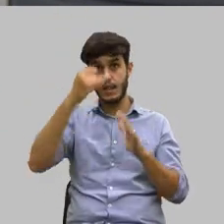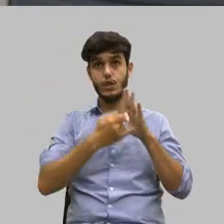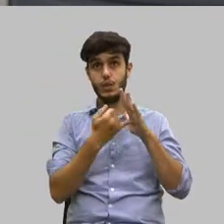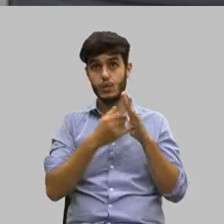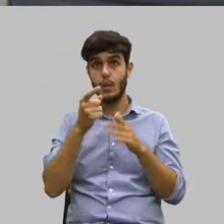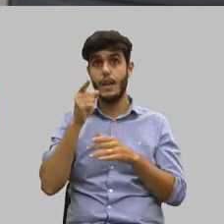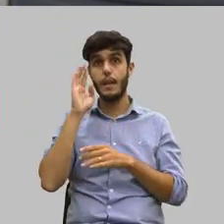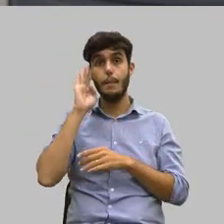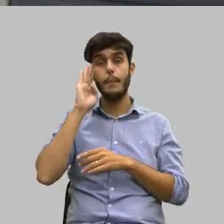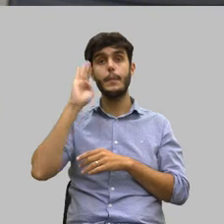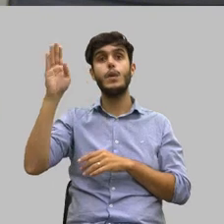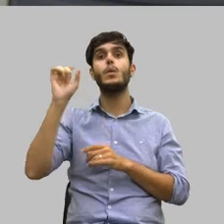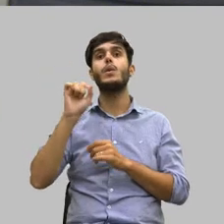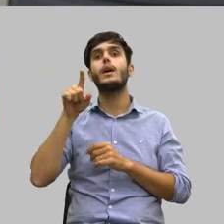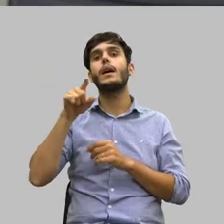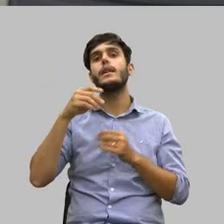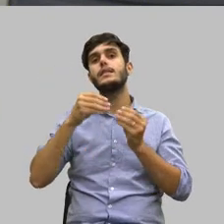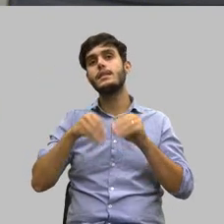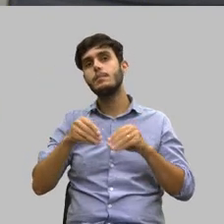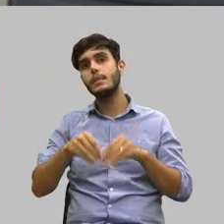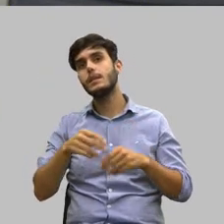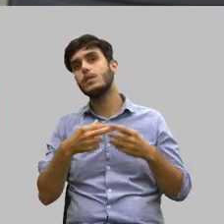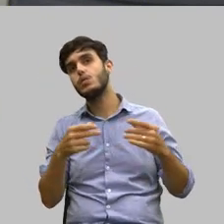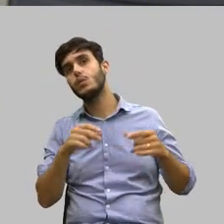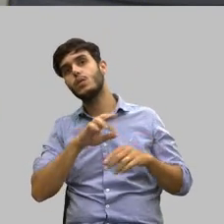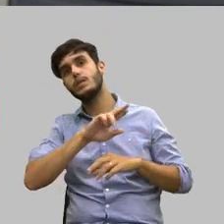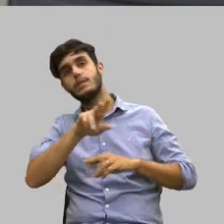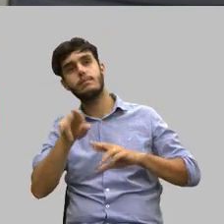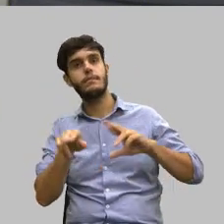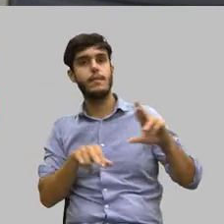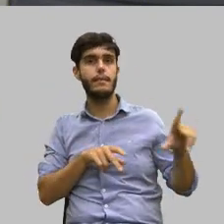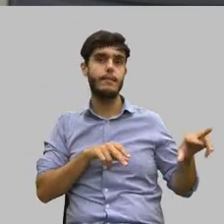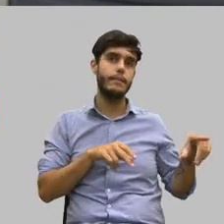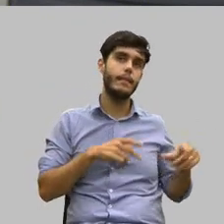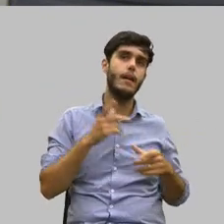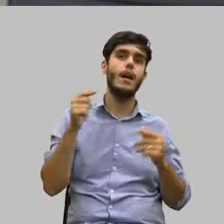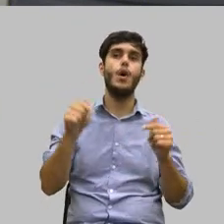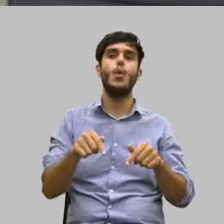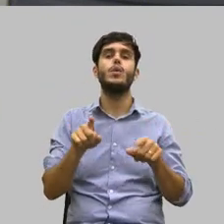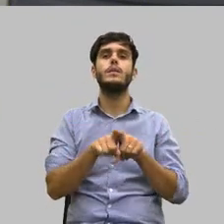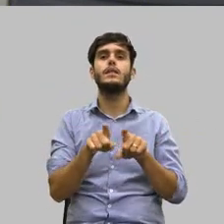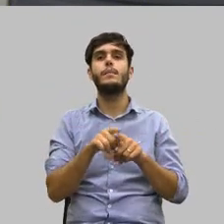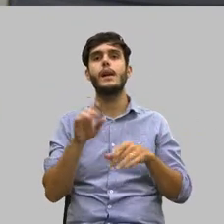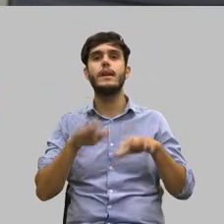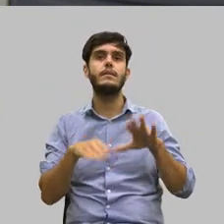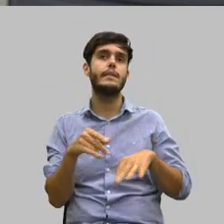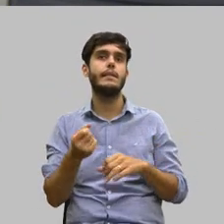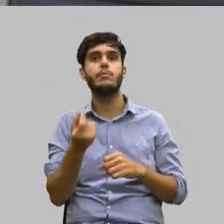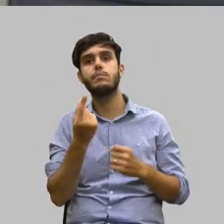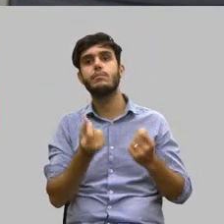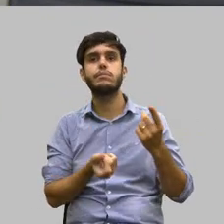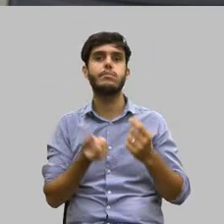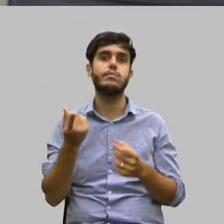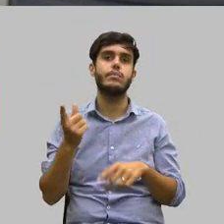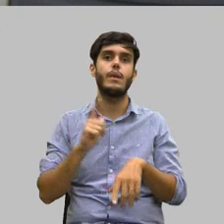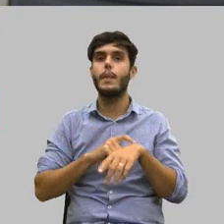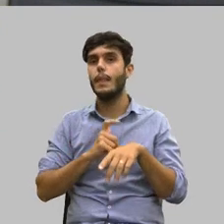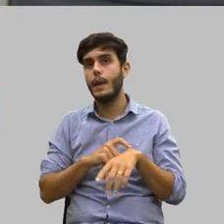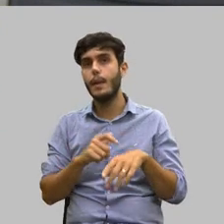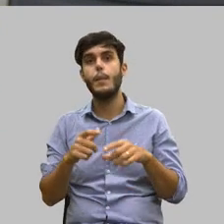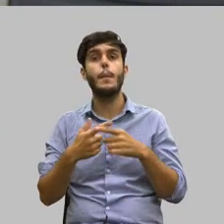outras despesas Então hoje talvez por questões até de de de tempo mas